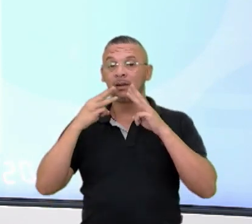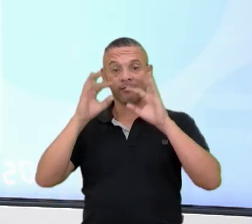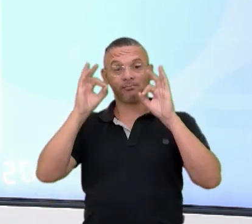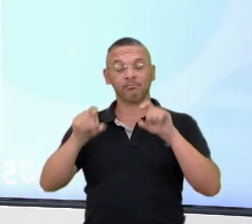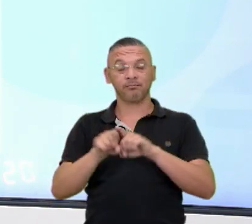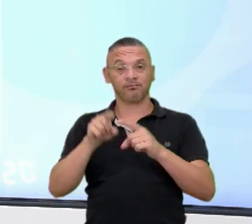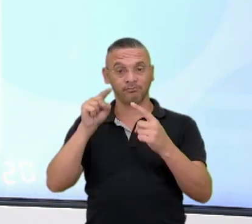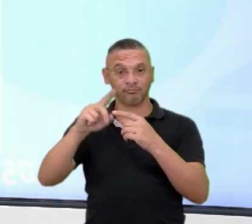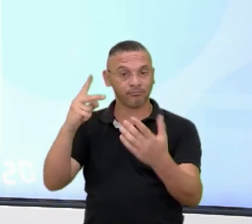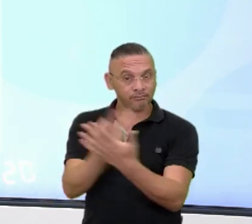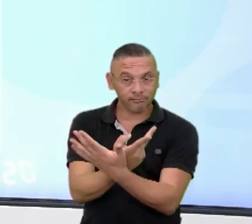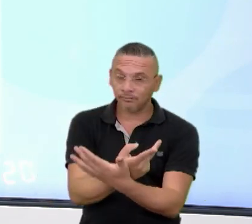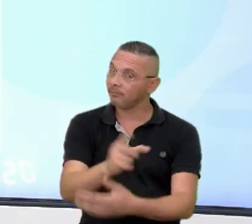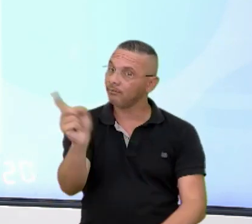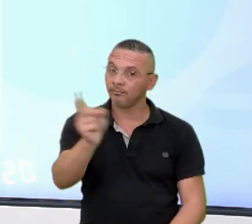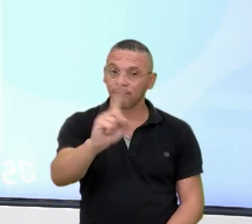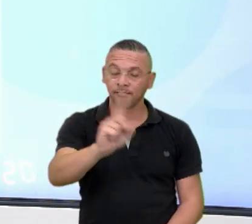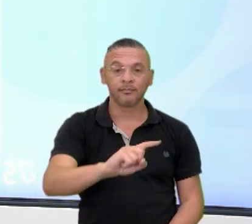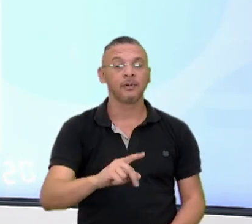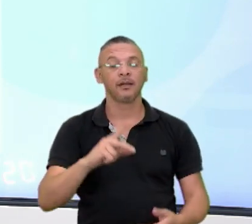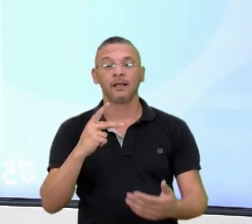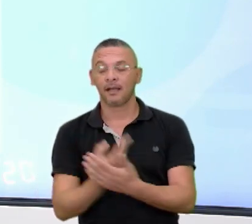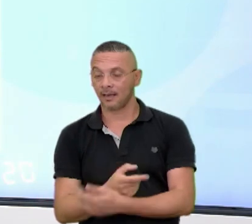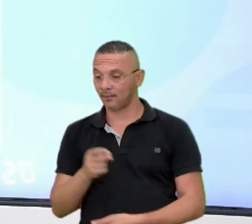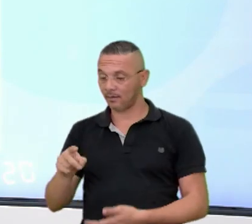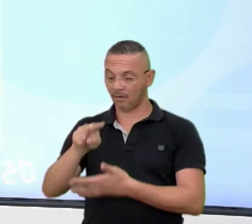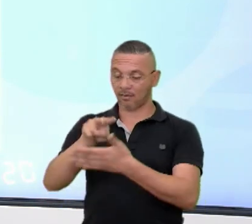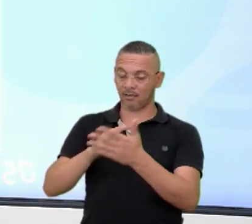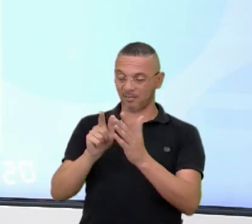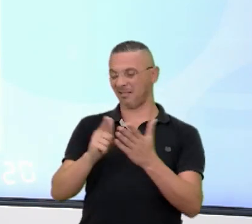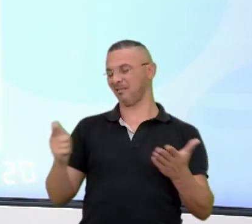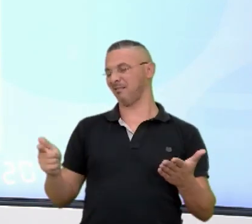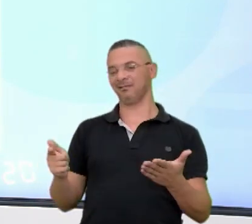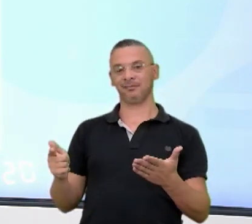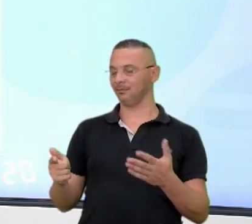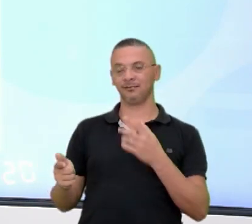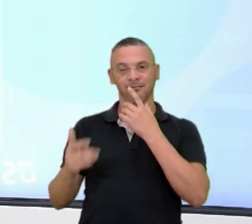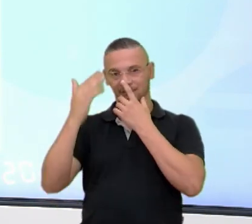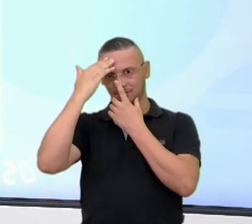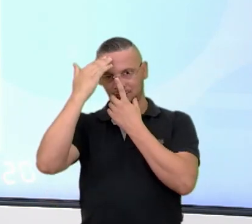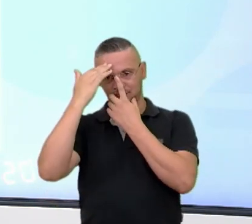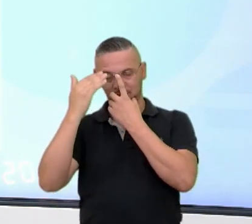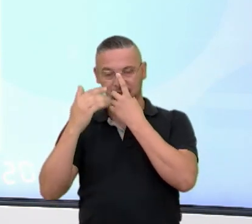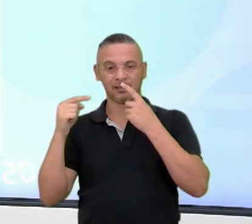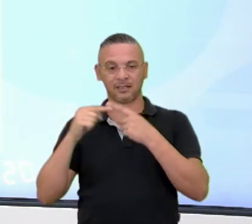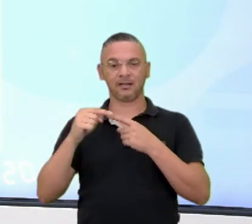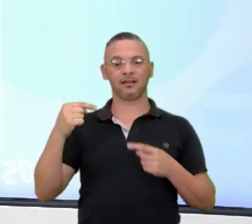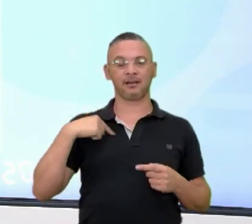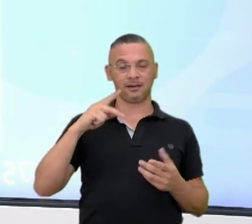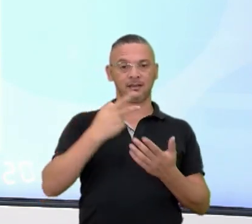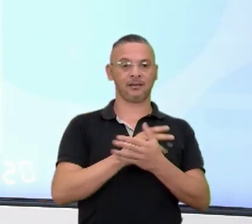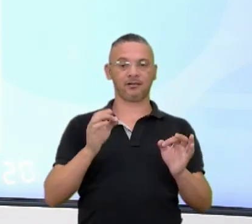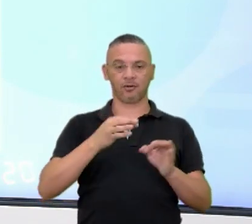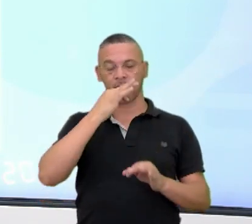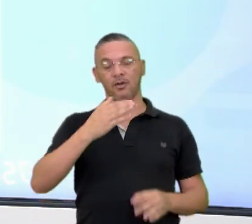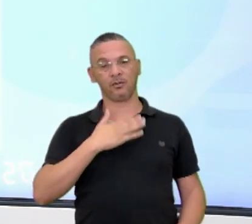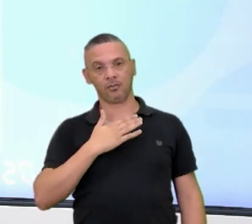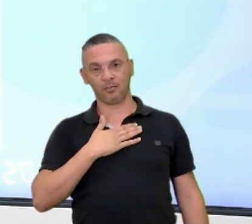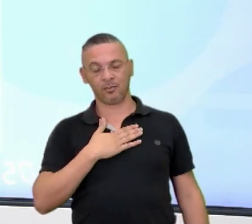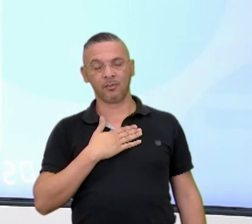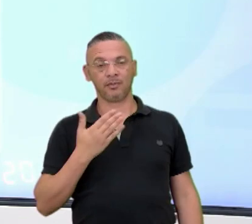a notícia dessa mesma fonte. E aí, na hora de noticiar, você muda para o canal 1,